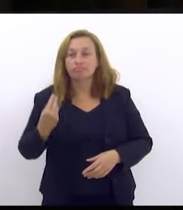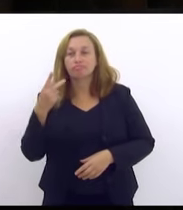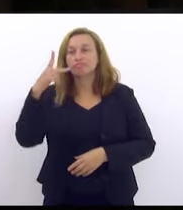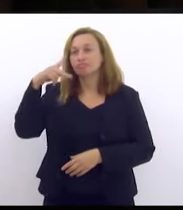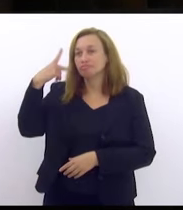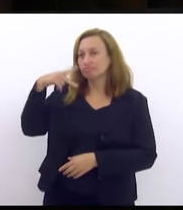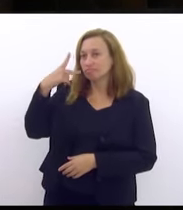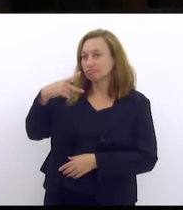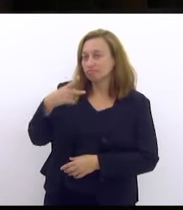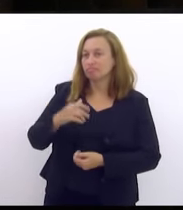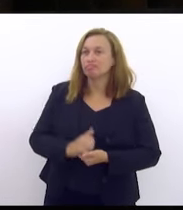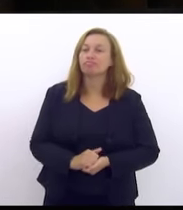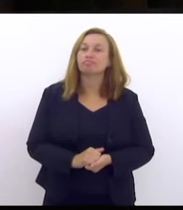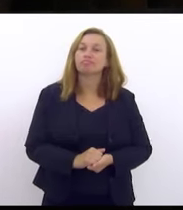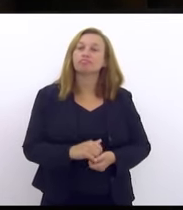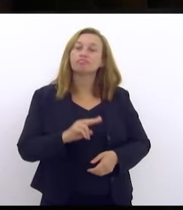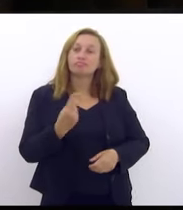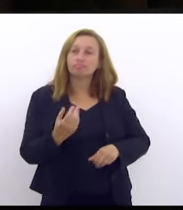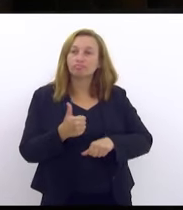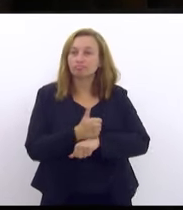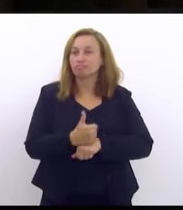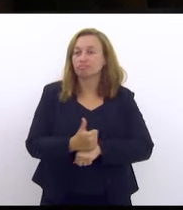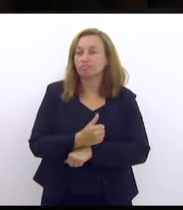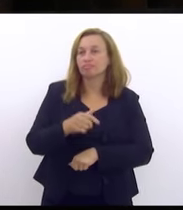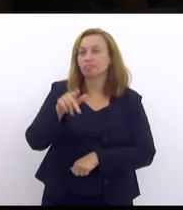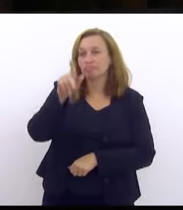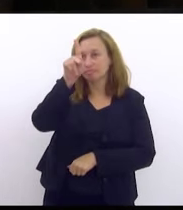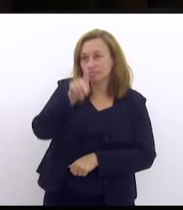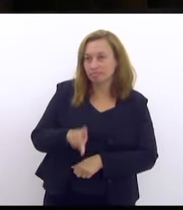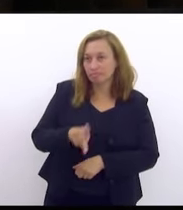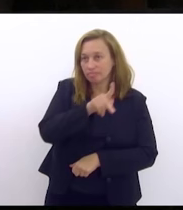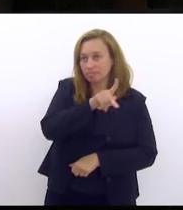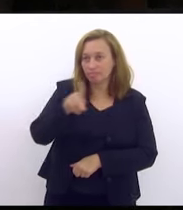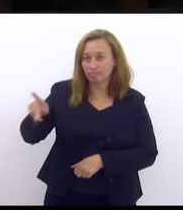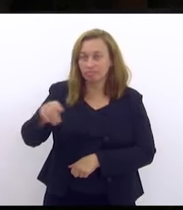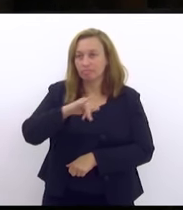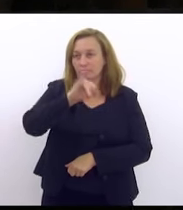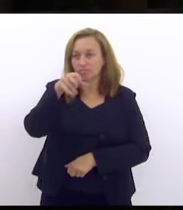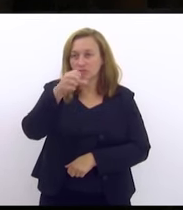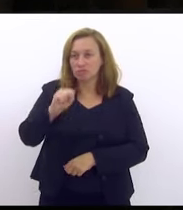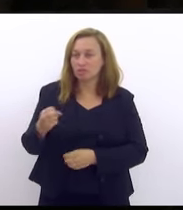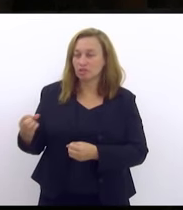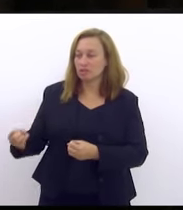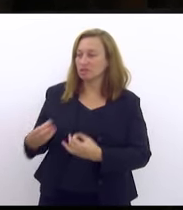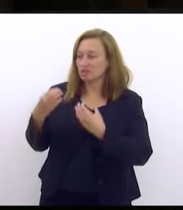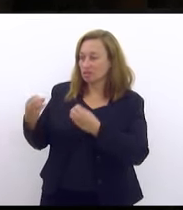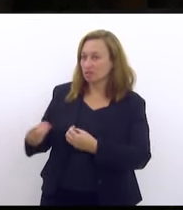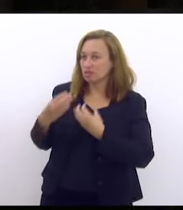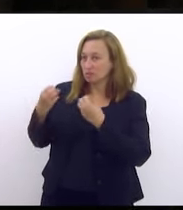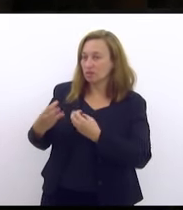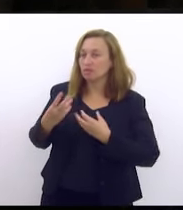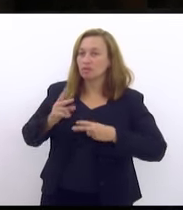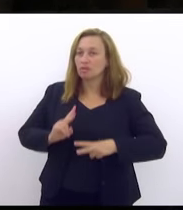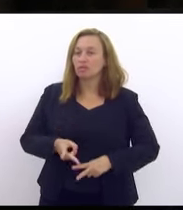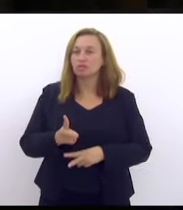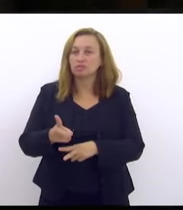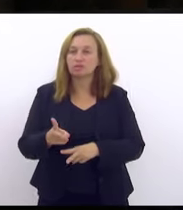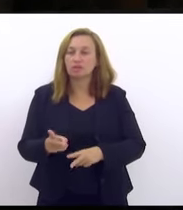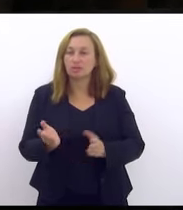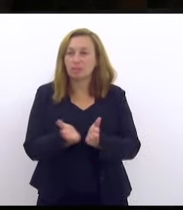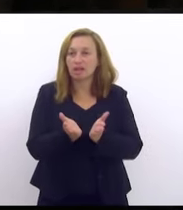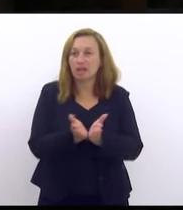como profissional. Então, Padre Jonas me ensinou muito, continua me ensinando a fazer, de fato, a palavra de